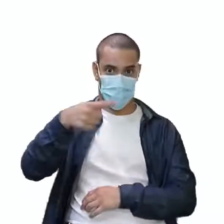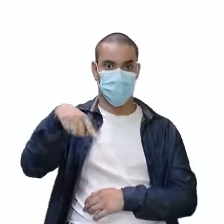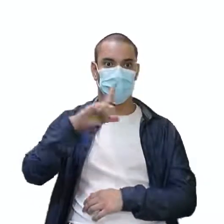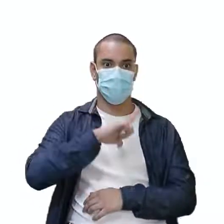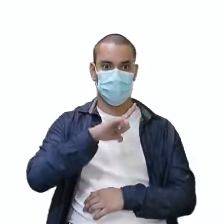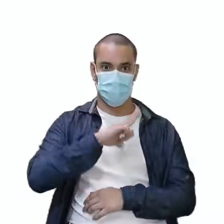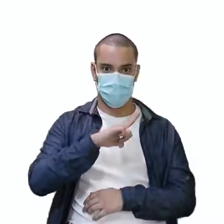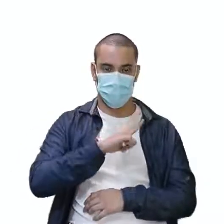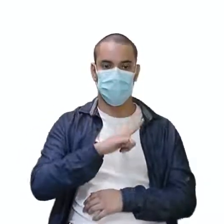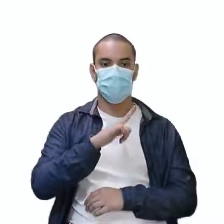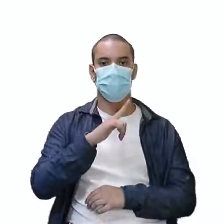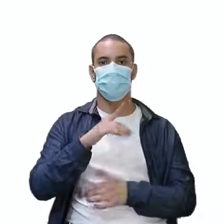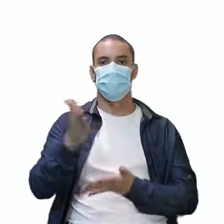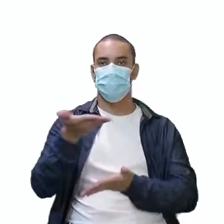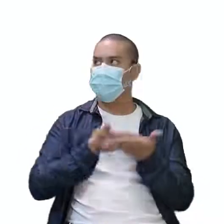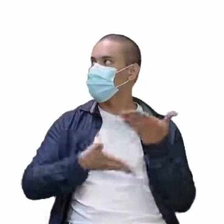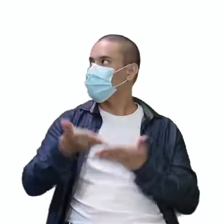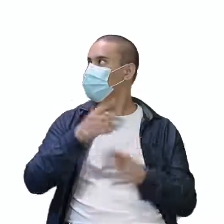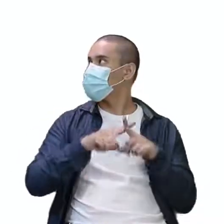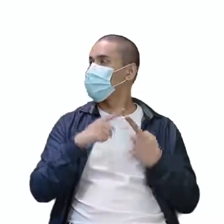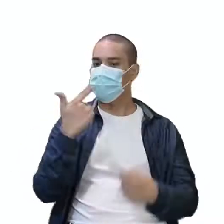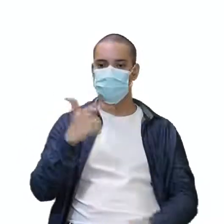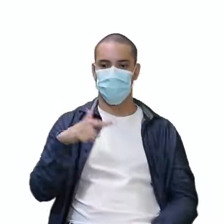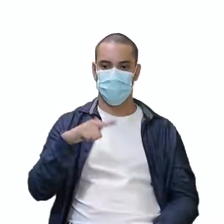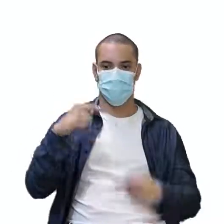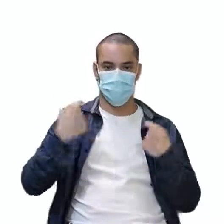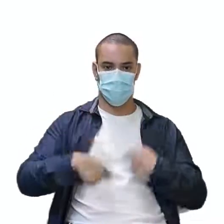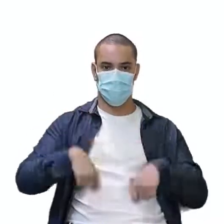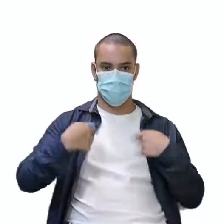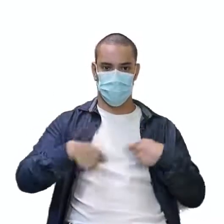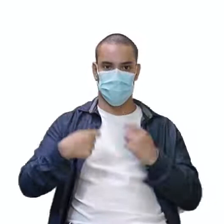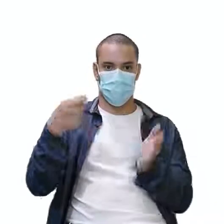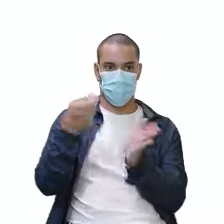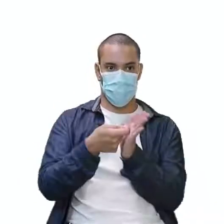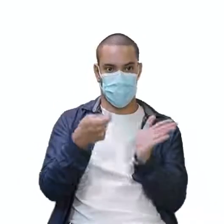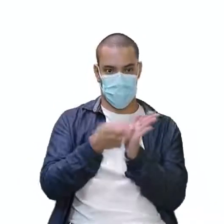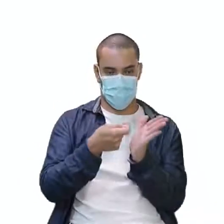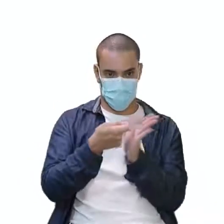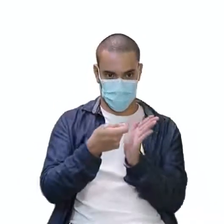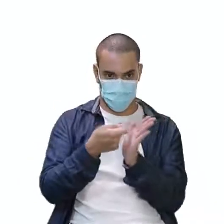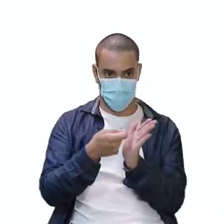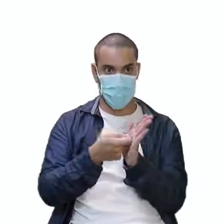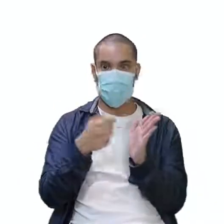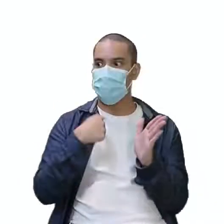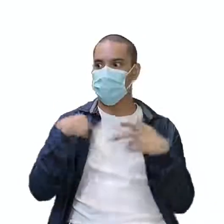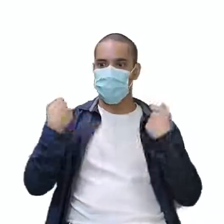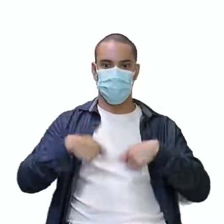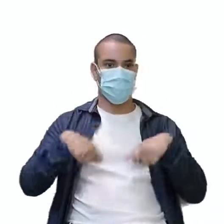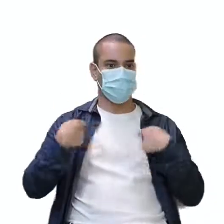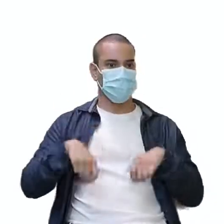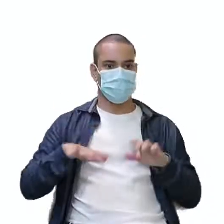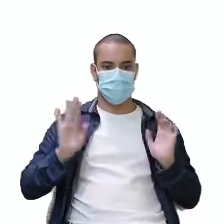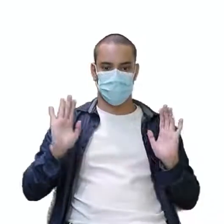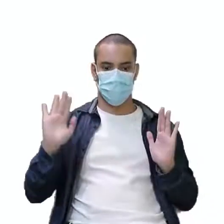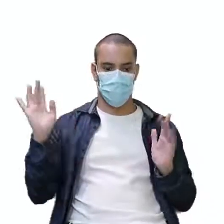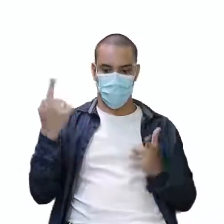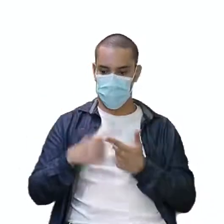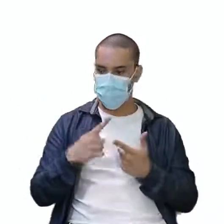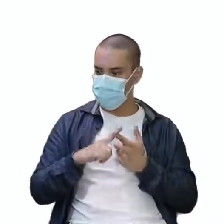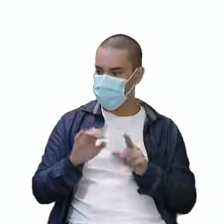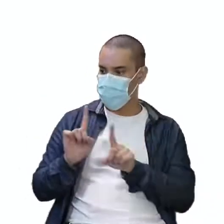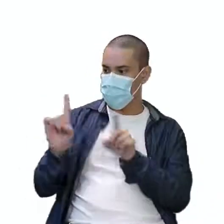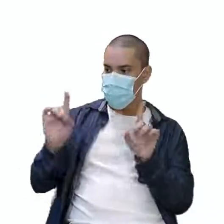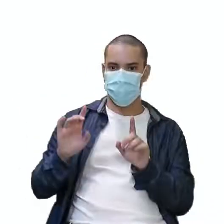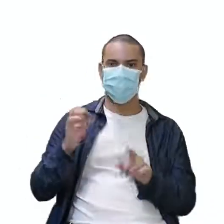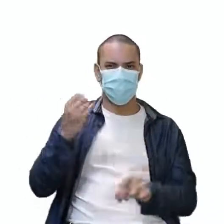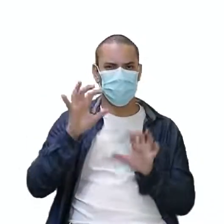indivíduos interagindo, mas não há uma necessidade obrigatória deles estarem ali. Ah, eu preciso estar aqui porque senão, se a gente